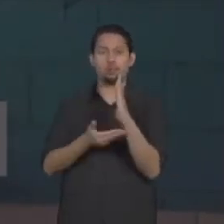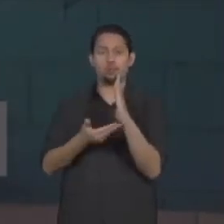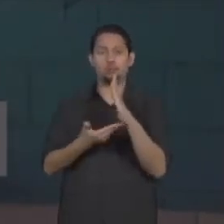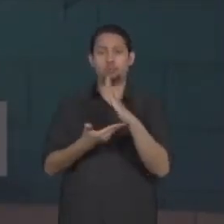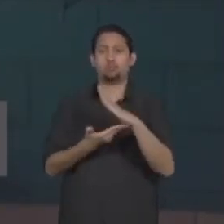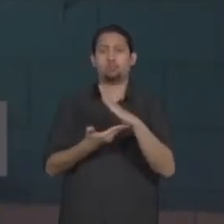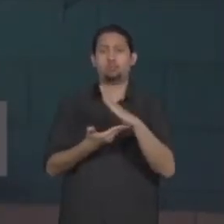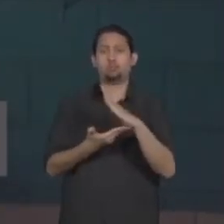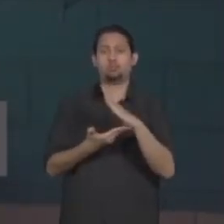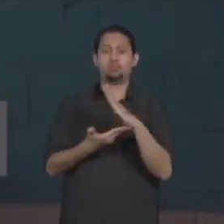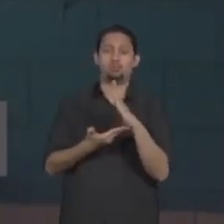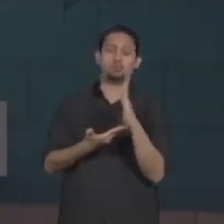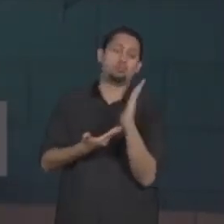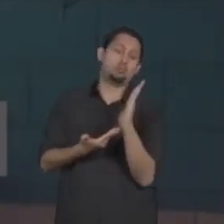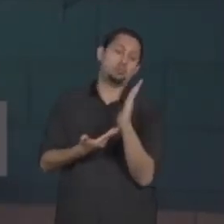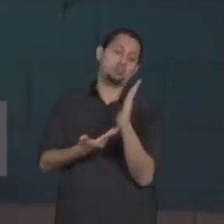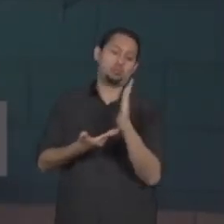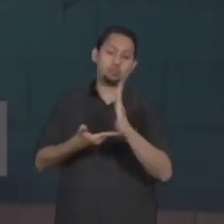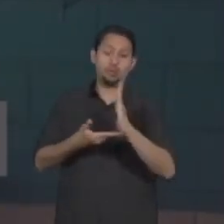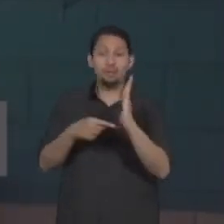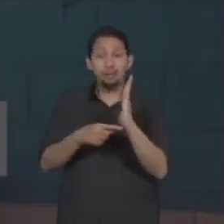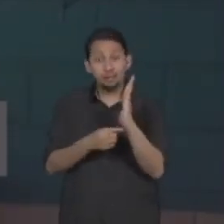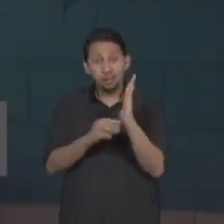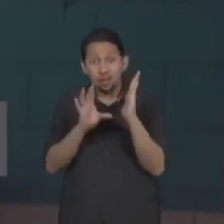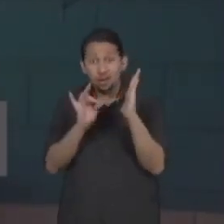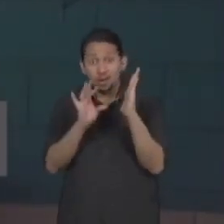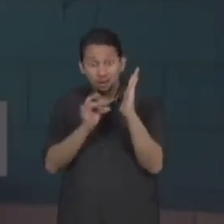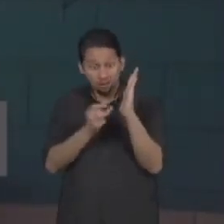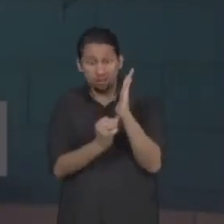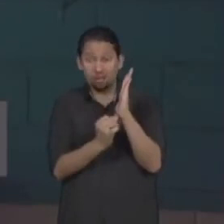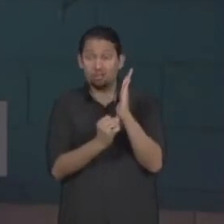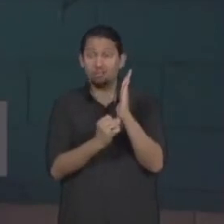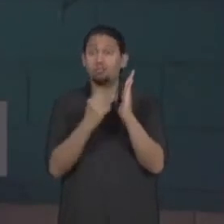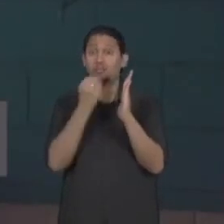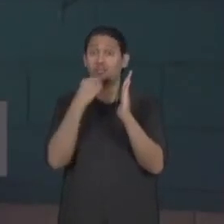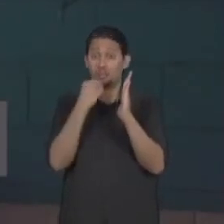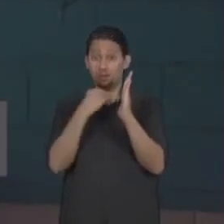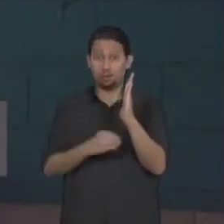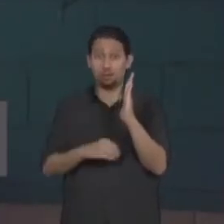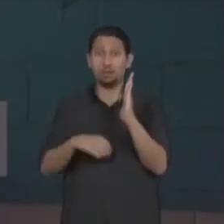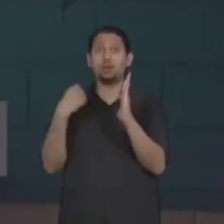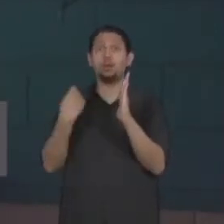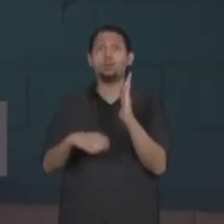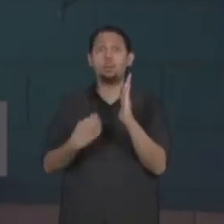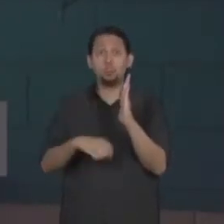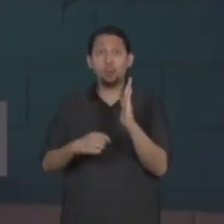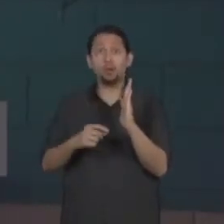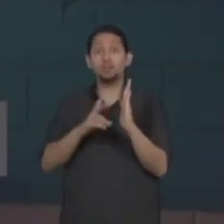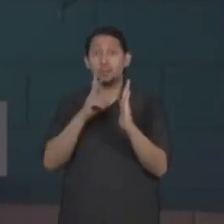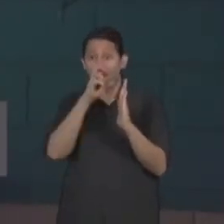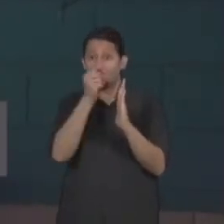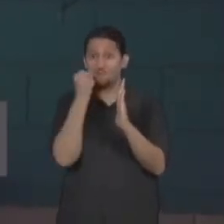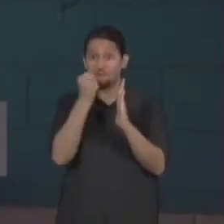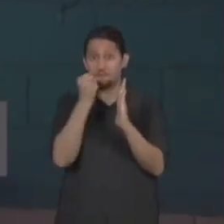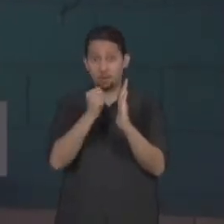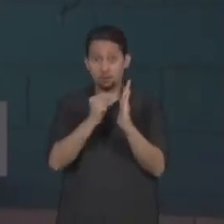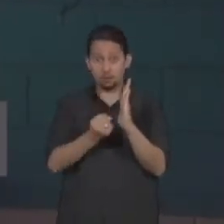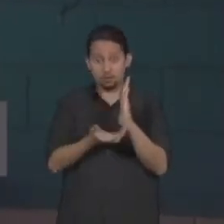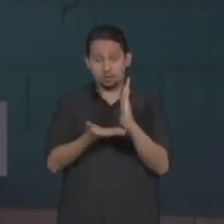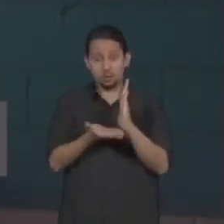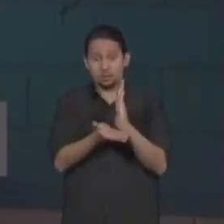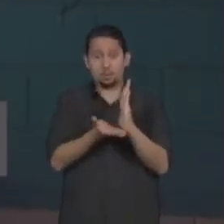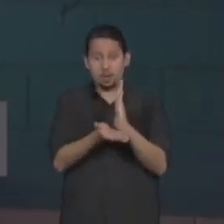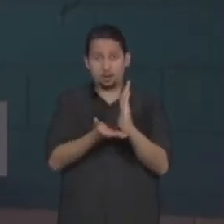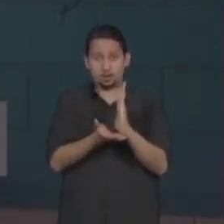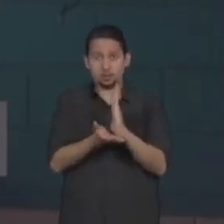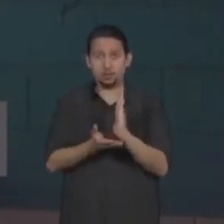dessa colagem aqui que ela é muito frágil. O que você pode fazer? Você pode dar um reforço aqui nessa parte de baixo. Você